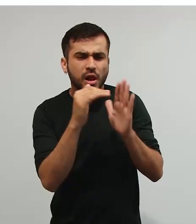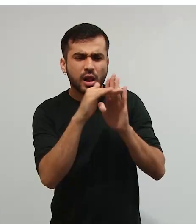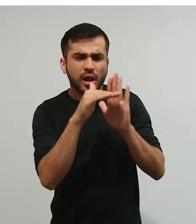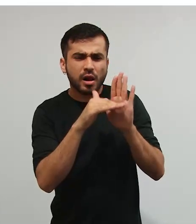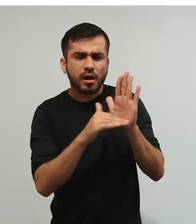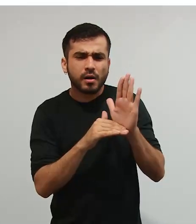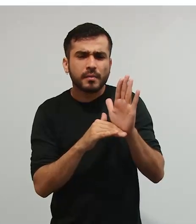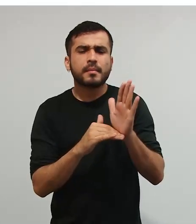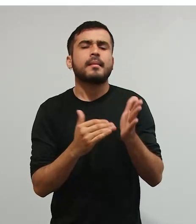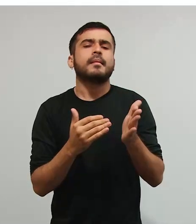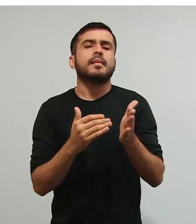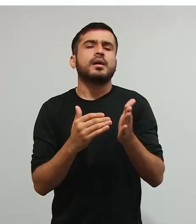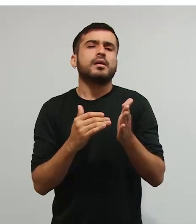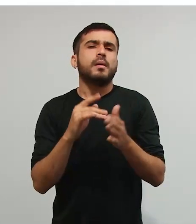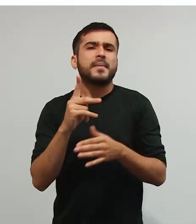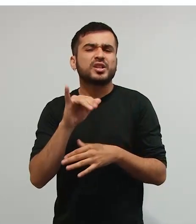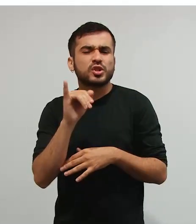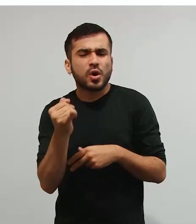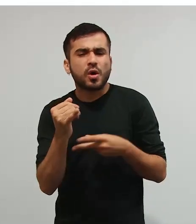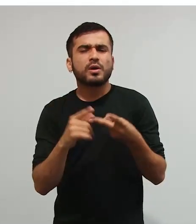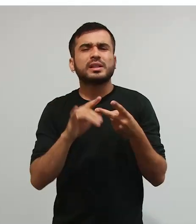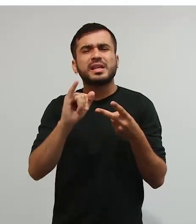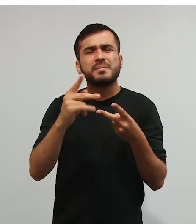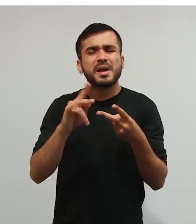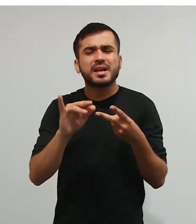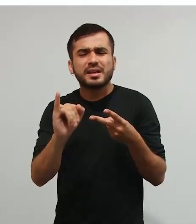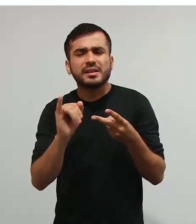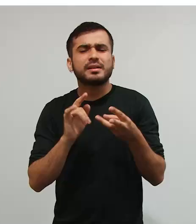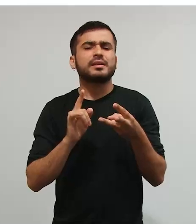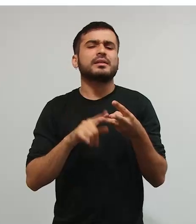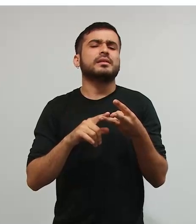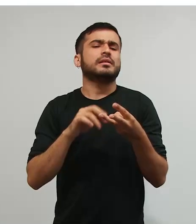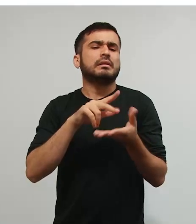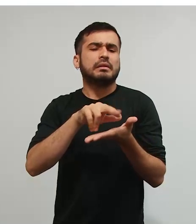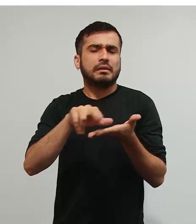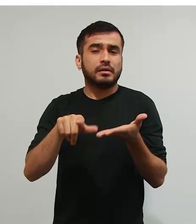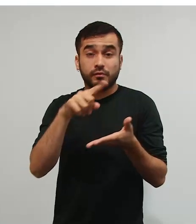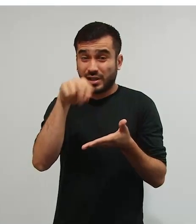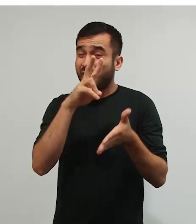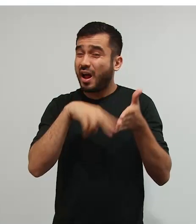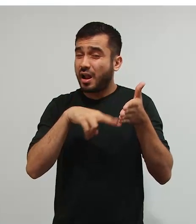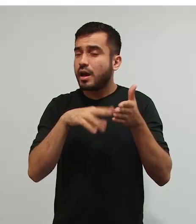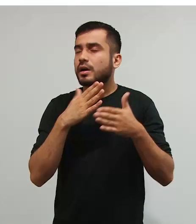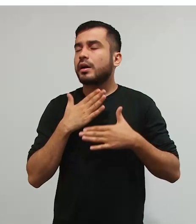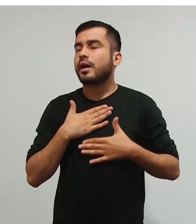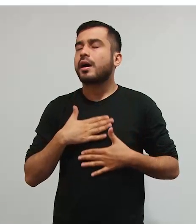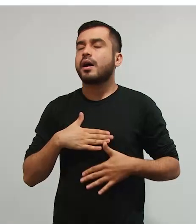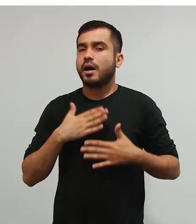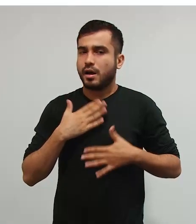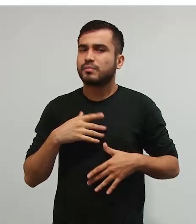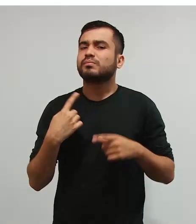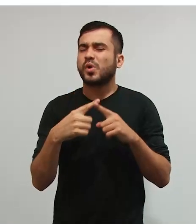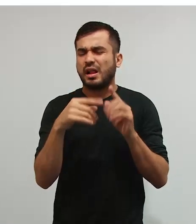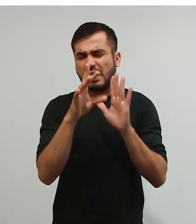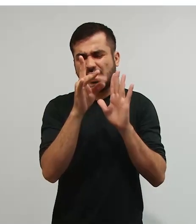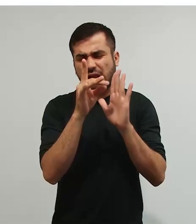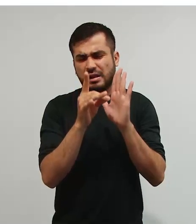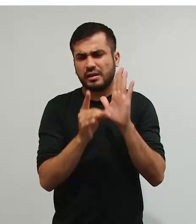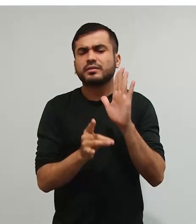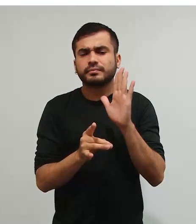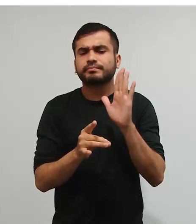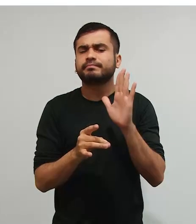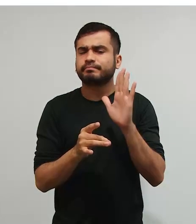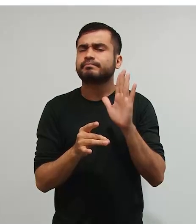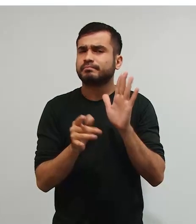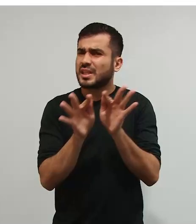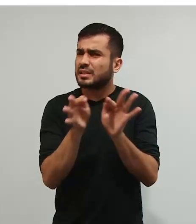ó. Imposto de renda, PJ, IPI, etc, etc, etc, que depois vocês vão ler com calma, pois são muitos mesmos